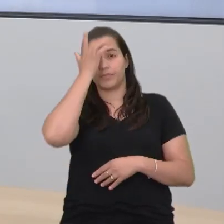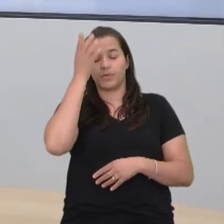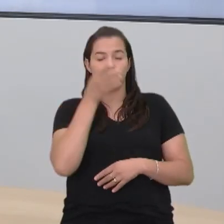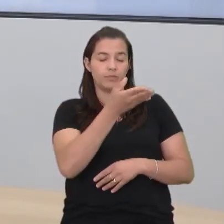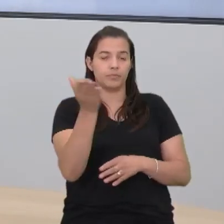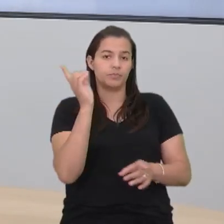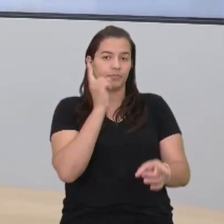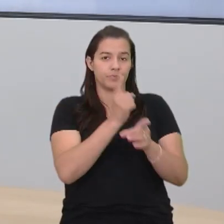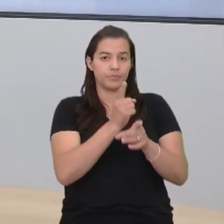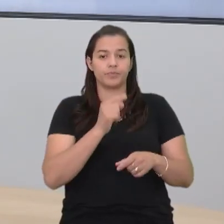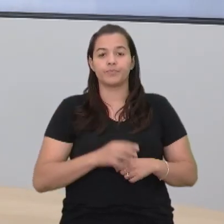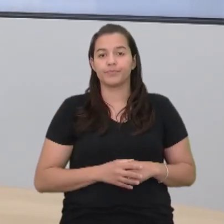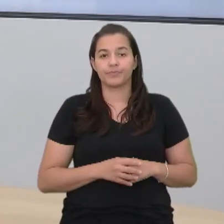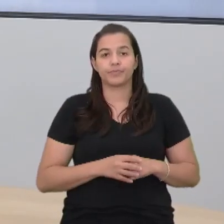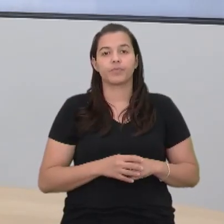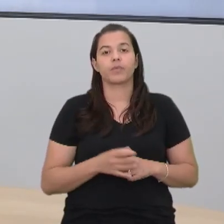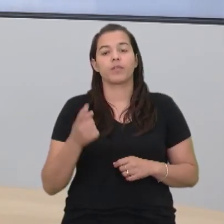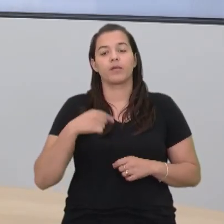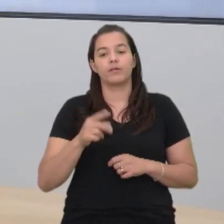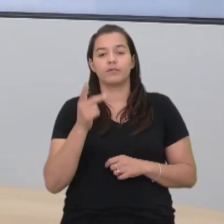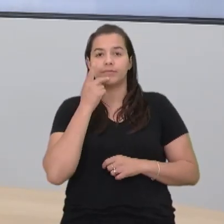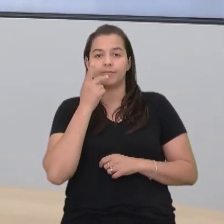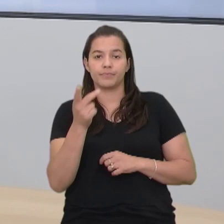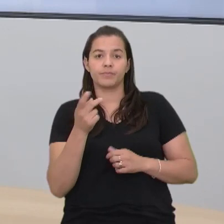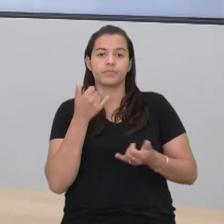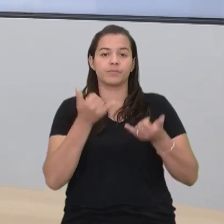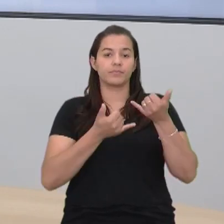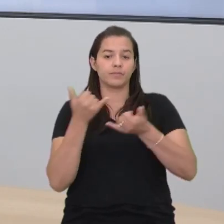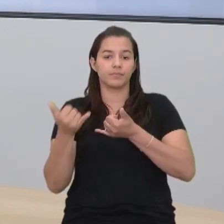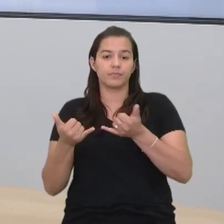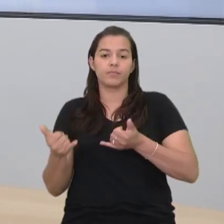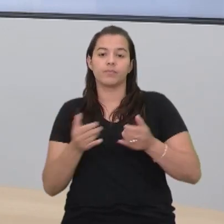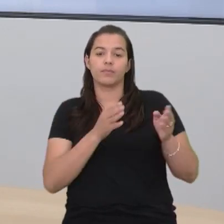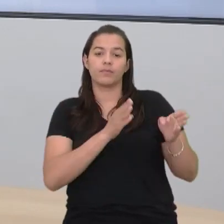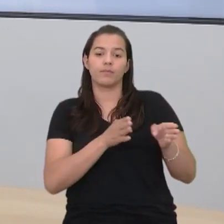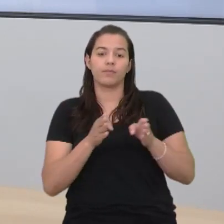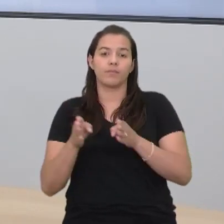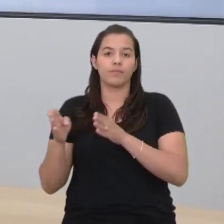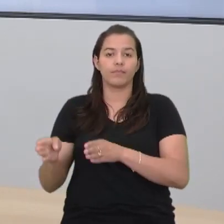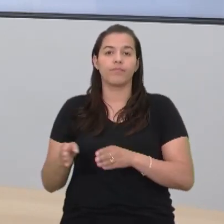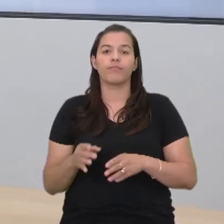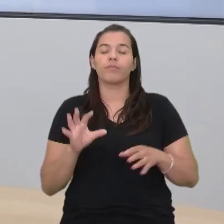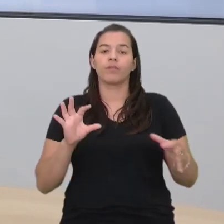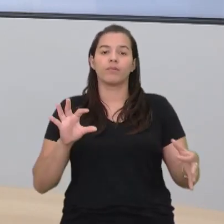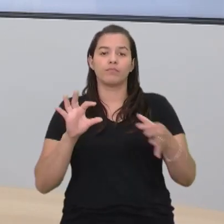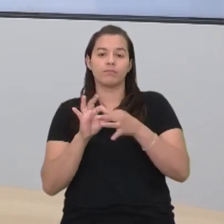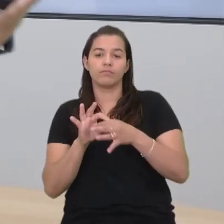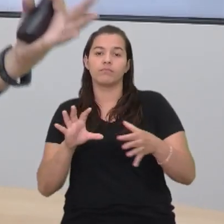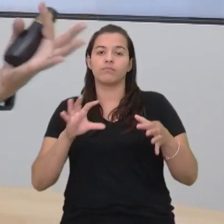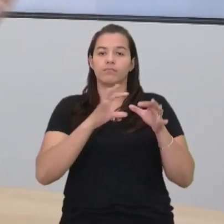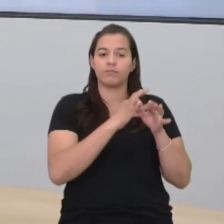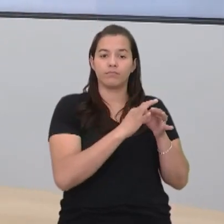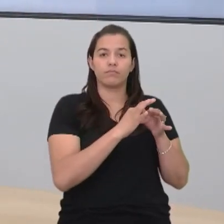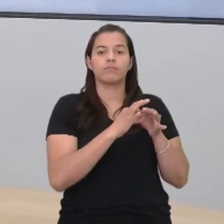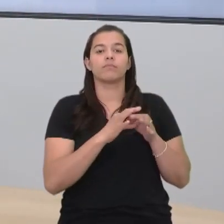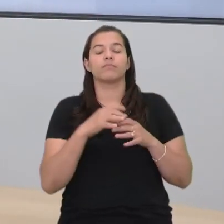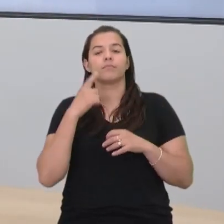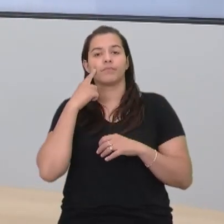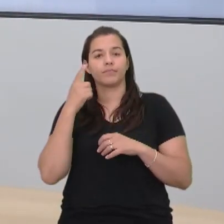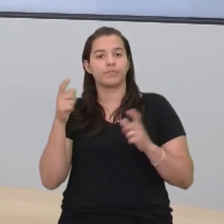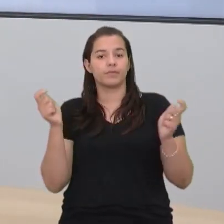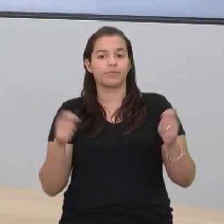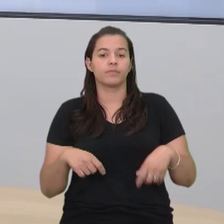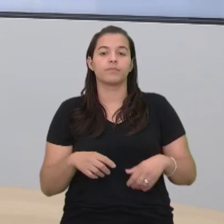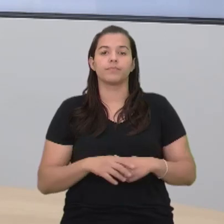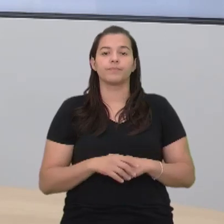achar. Lembrando que quando a gente fala no Scratch, a gente está falando de uma programação em blocos, que um bloco encaixa no outro. Então, você vai lá e puxa e